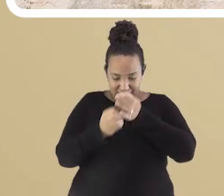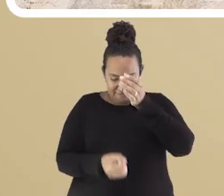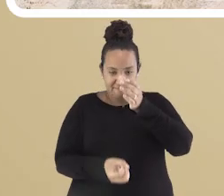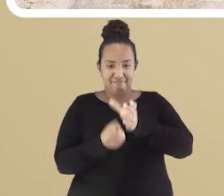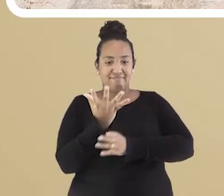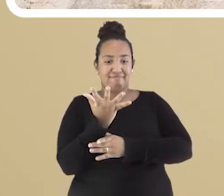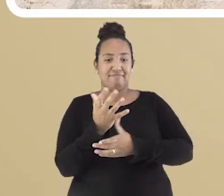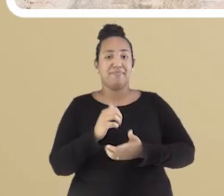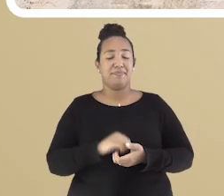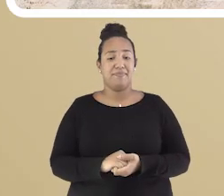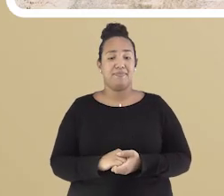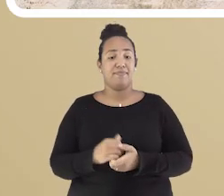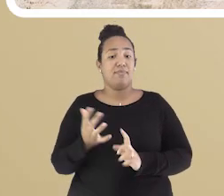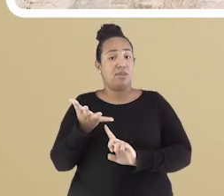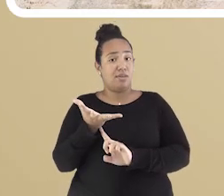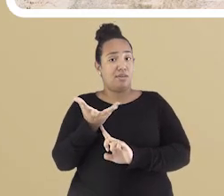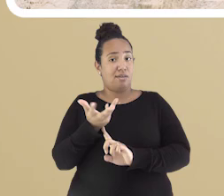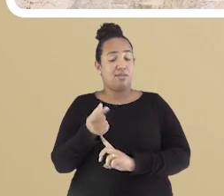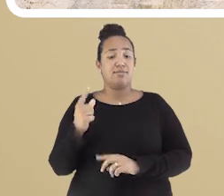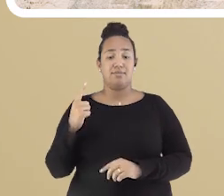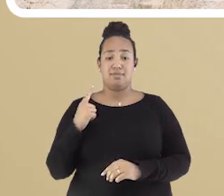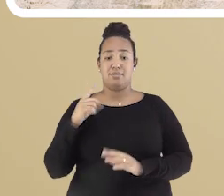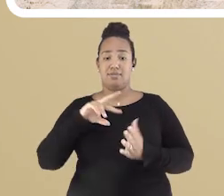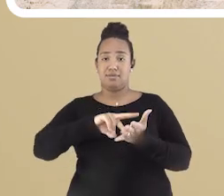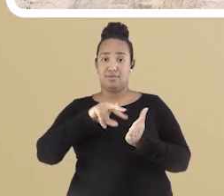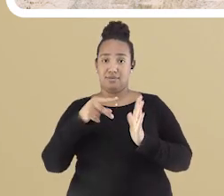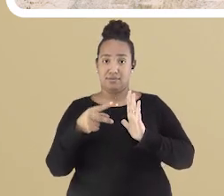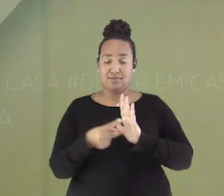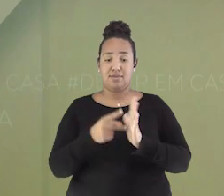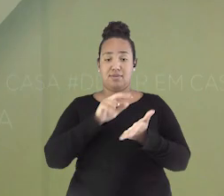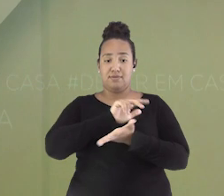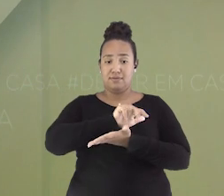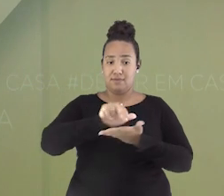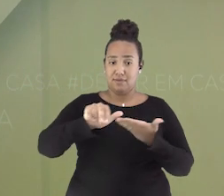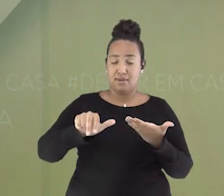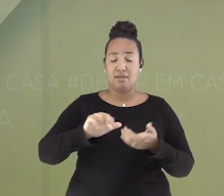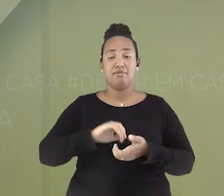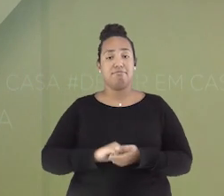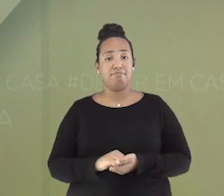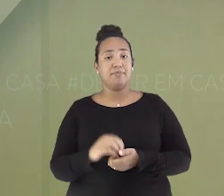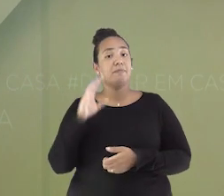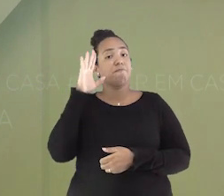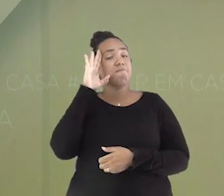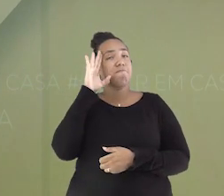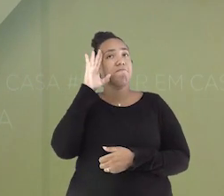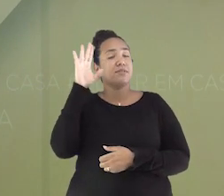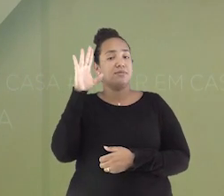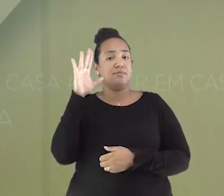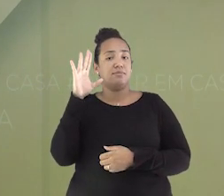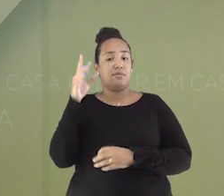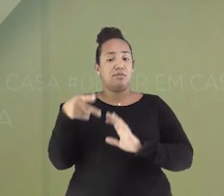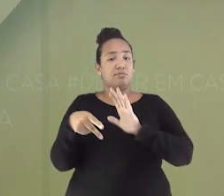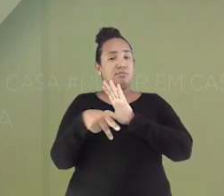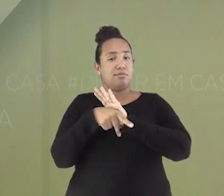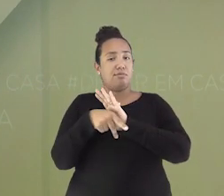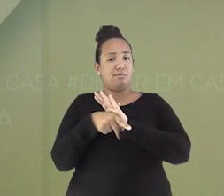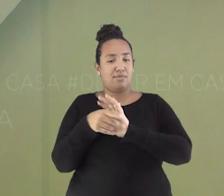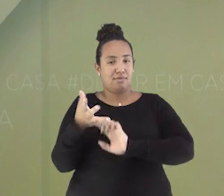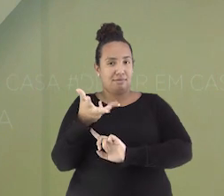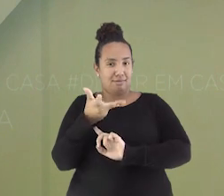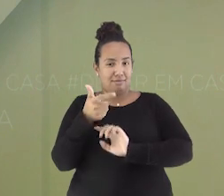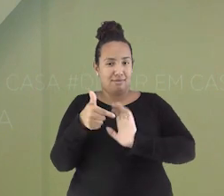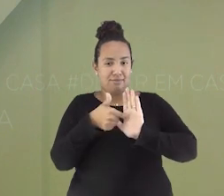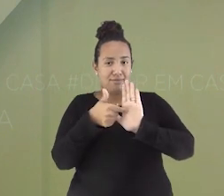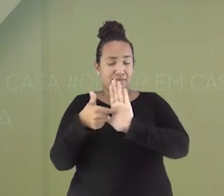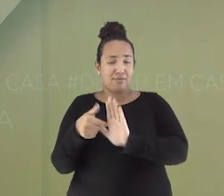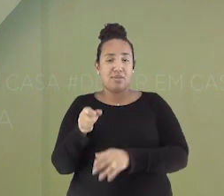arte tem diversos significados e funções ao longo da nossa história. Os primeiros registros de expressões artísticas vêm ainda da Idade Antiga,